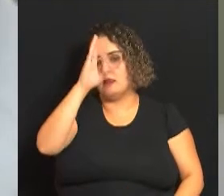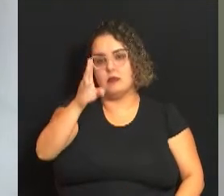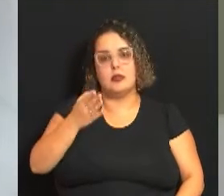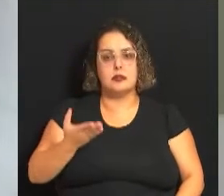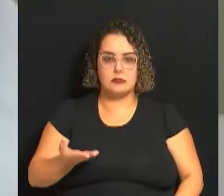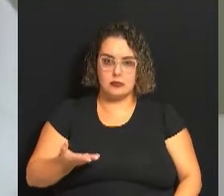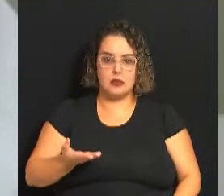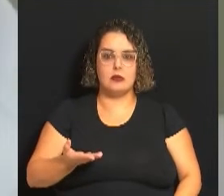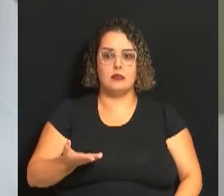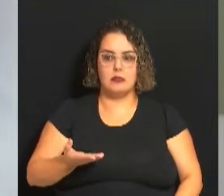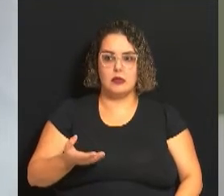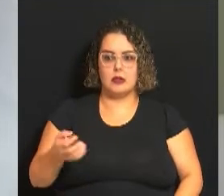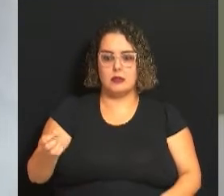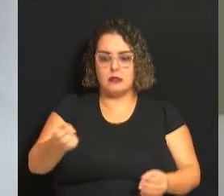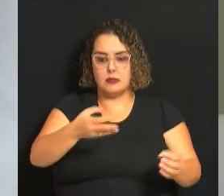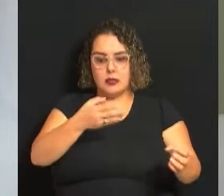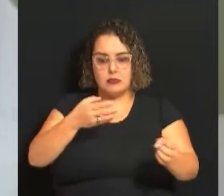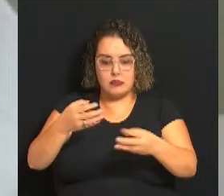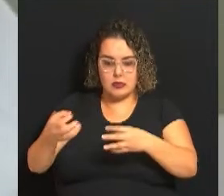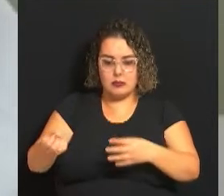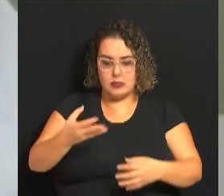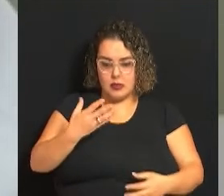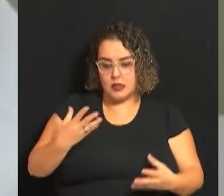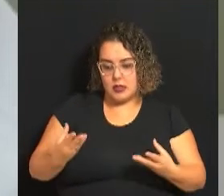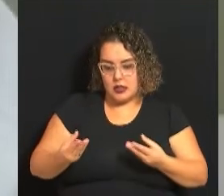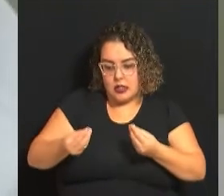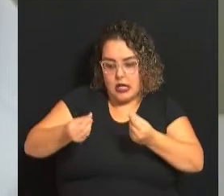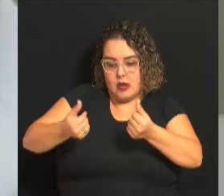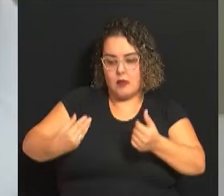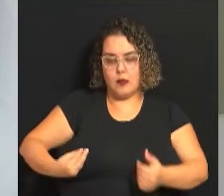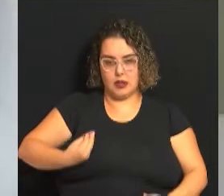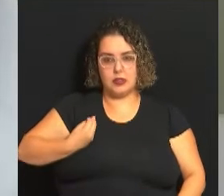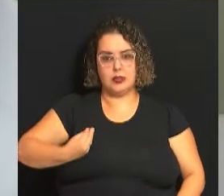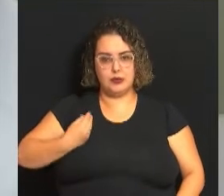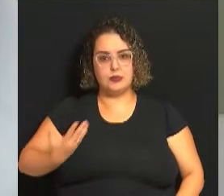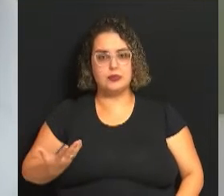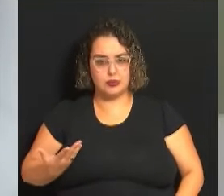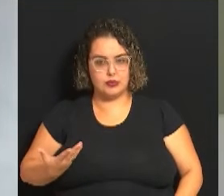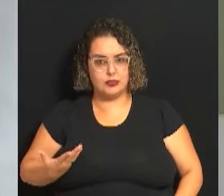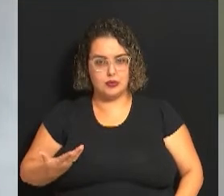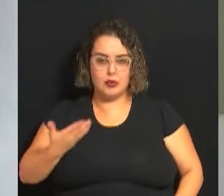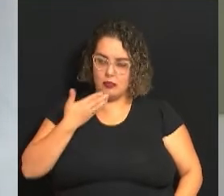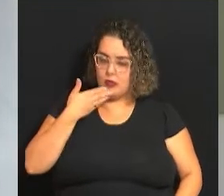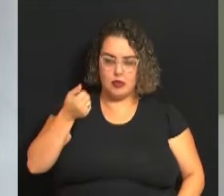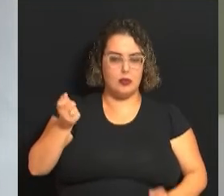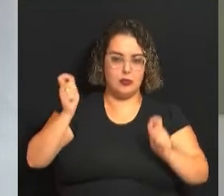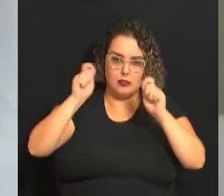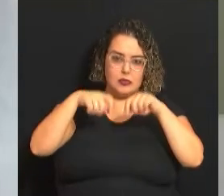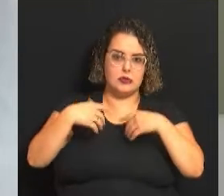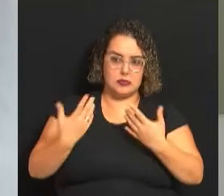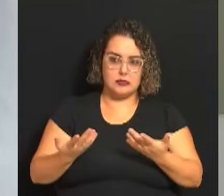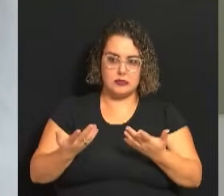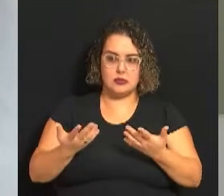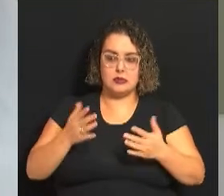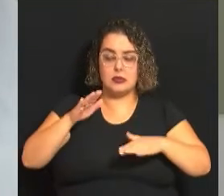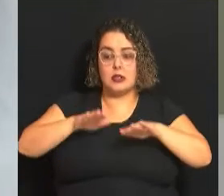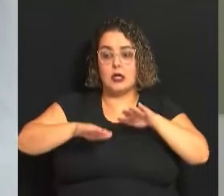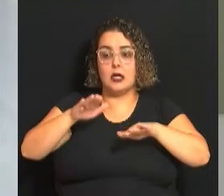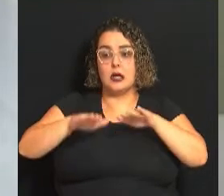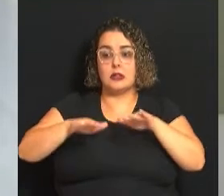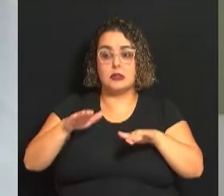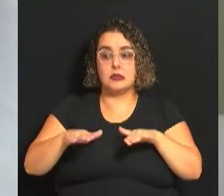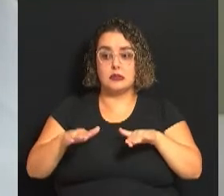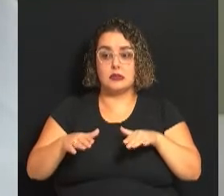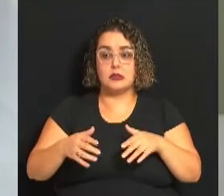a qualidade de vida desses pacientes seja a melhor possível. E muitas vezes, né, o